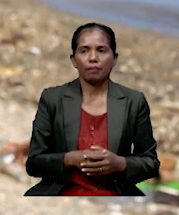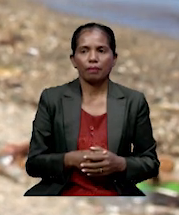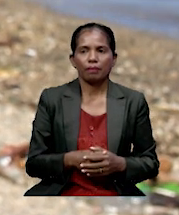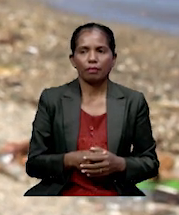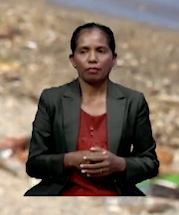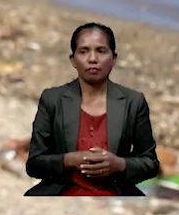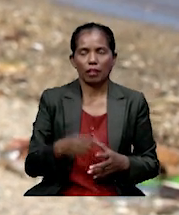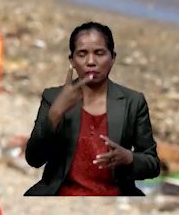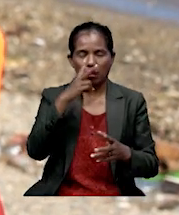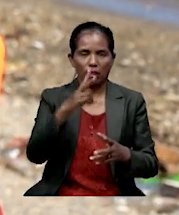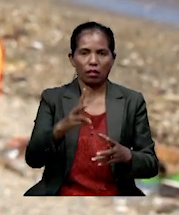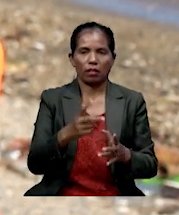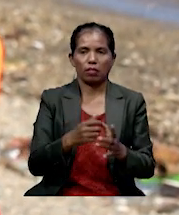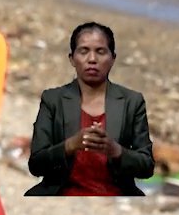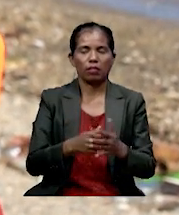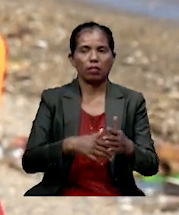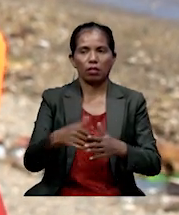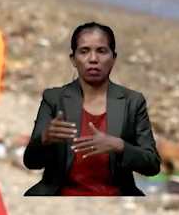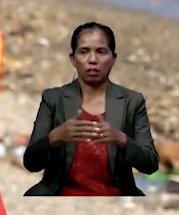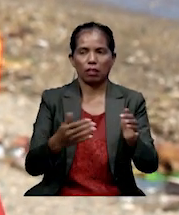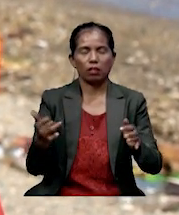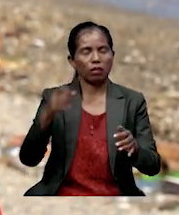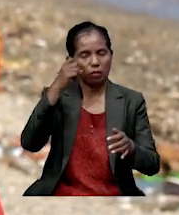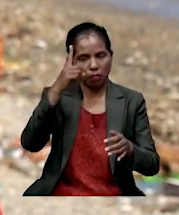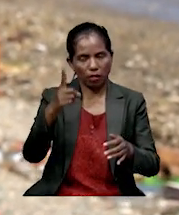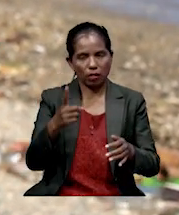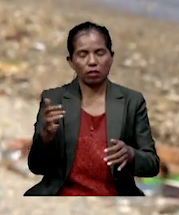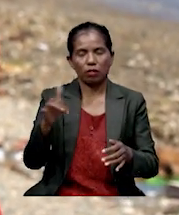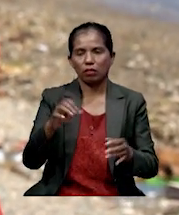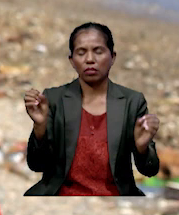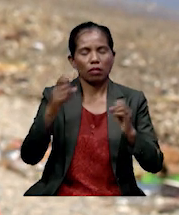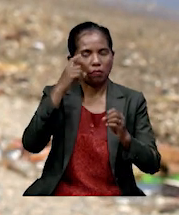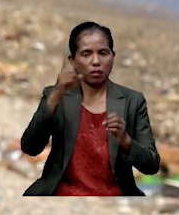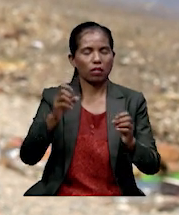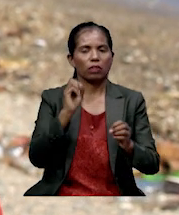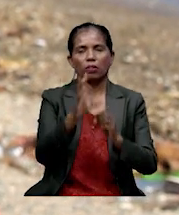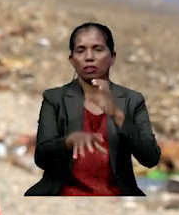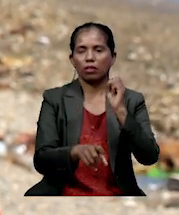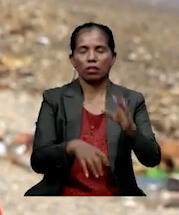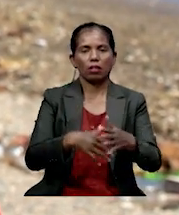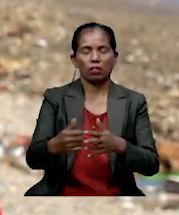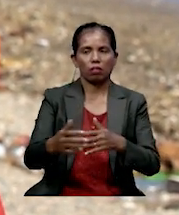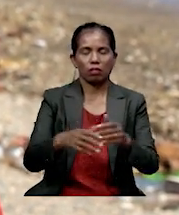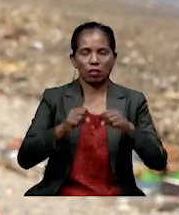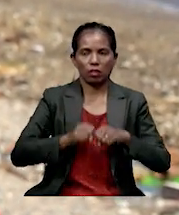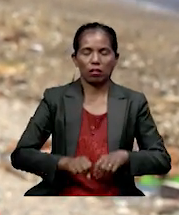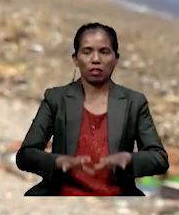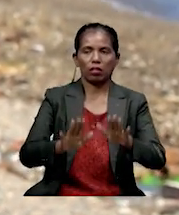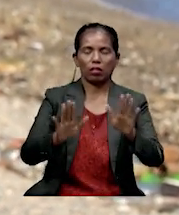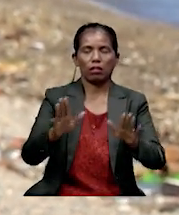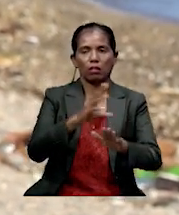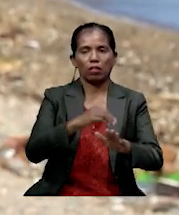a confinamento de da la ruma valo comprende valo la comprende so arvir y ave tasivo no ia